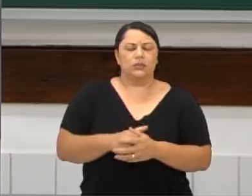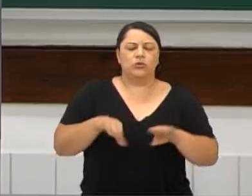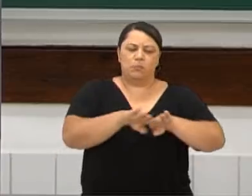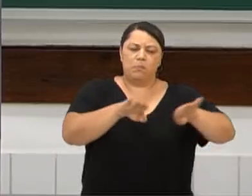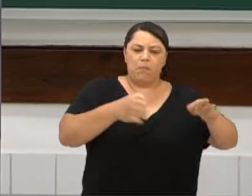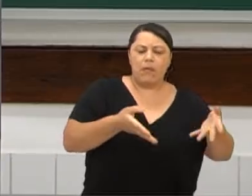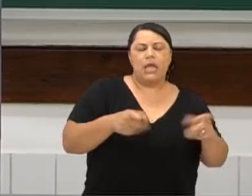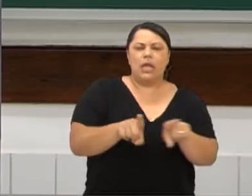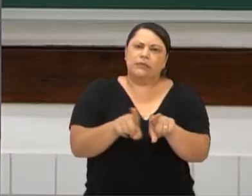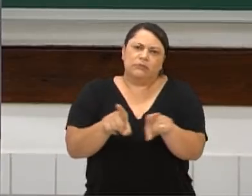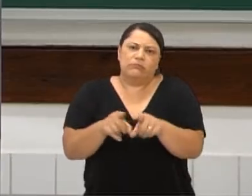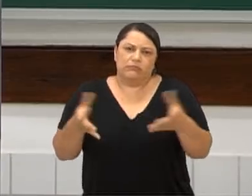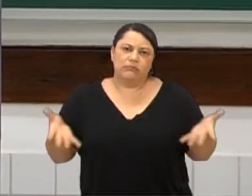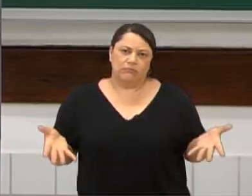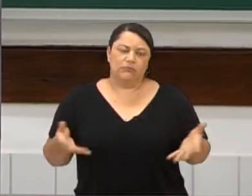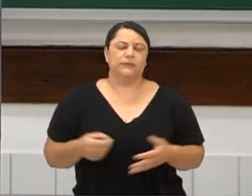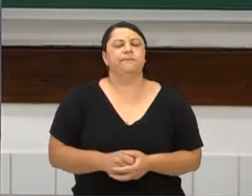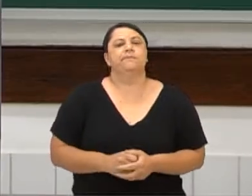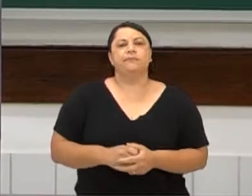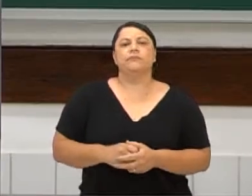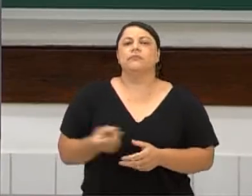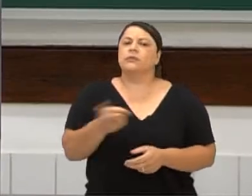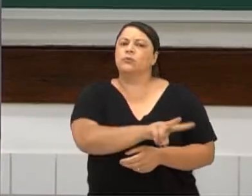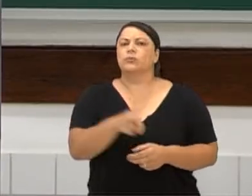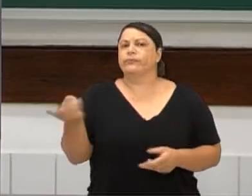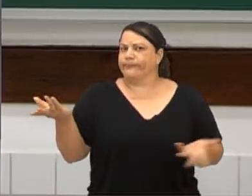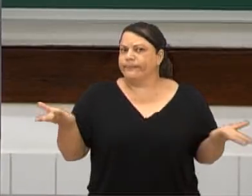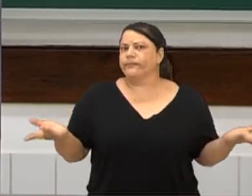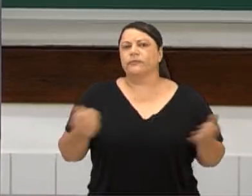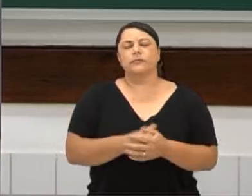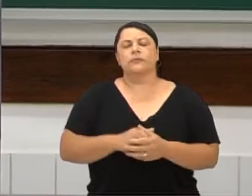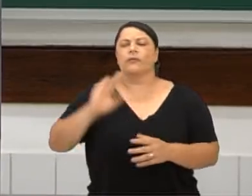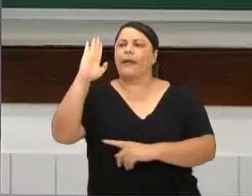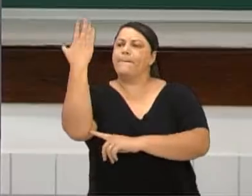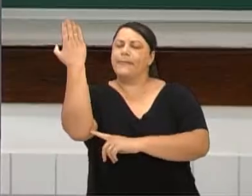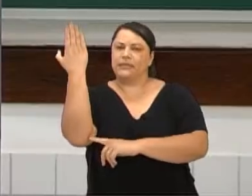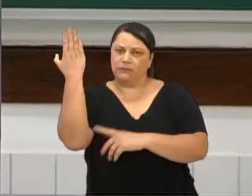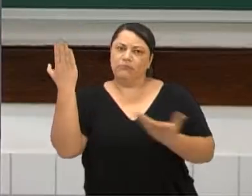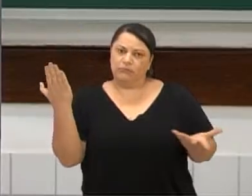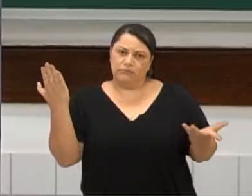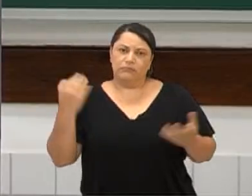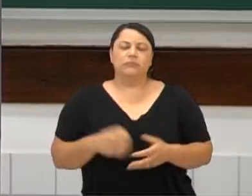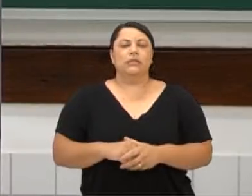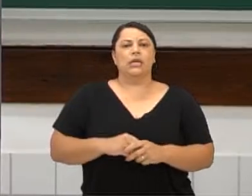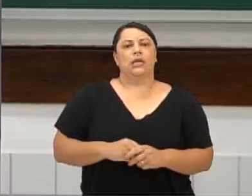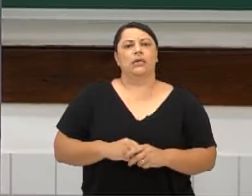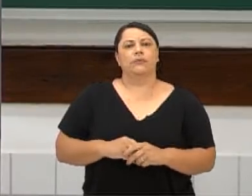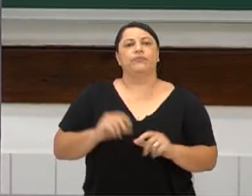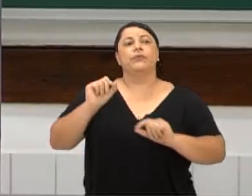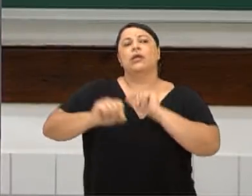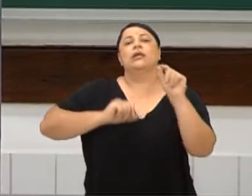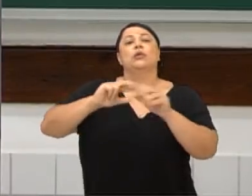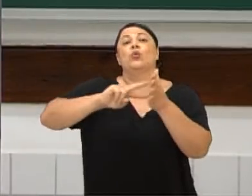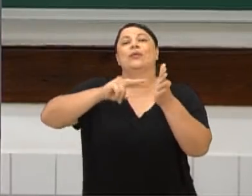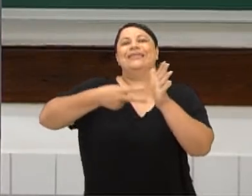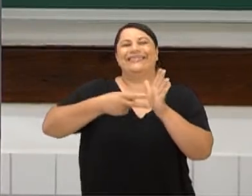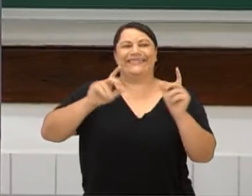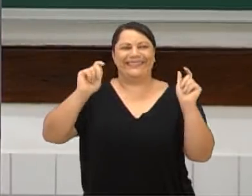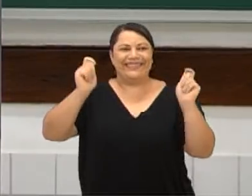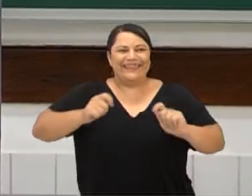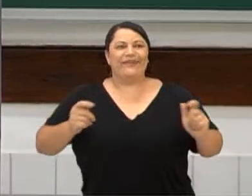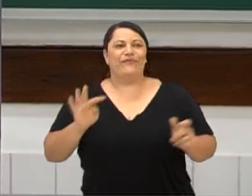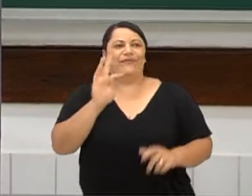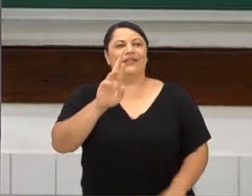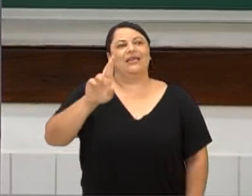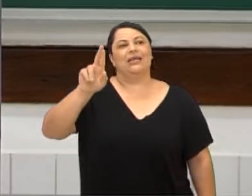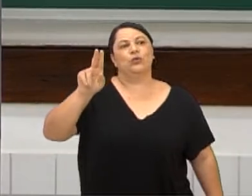também. Essas cadeiras e mesas são feitas de madeira, ou seja, o trust significa o seguinte, a